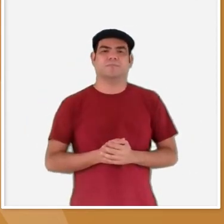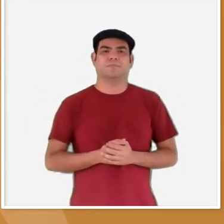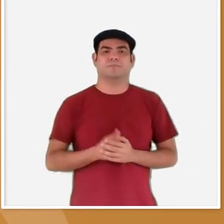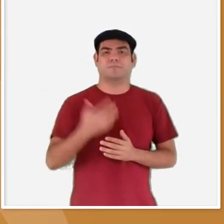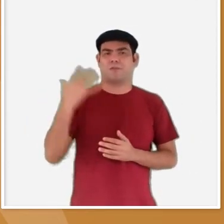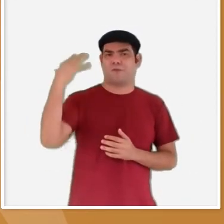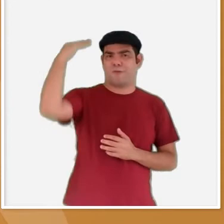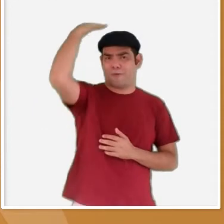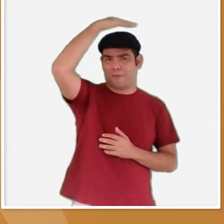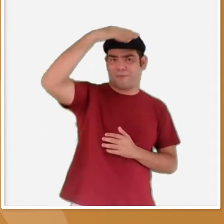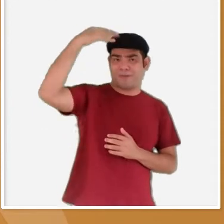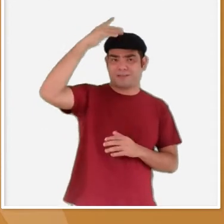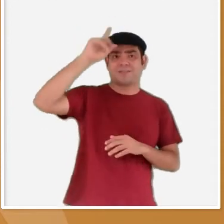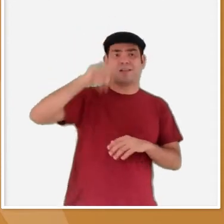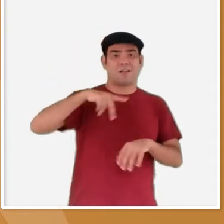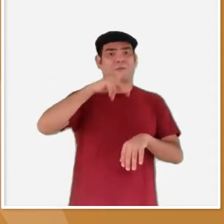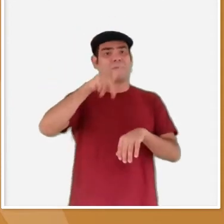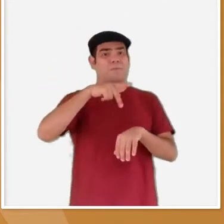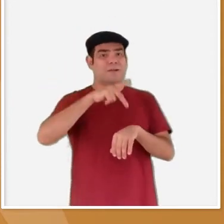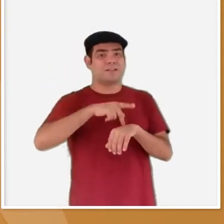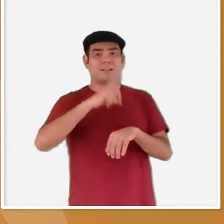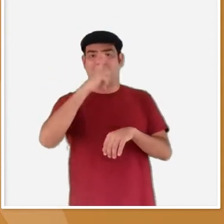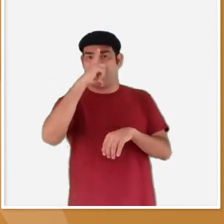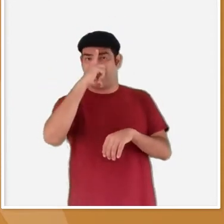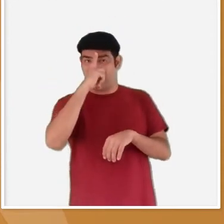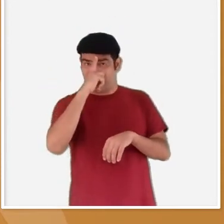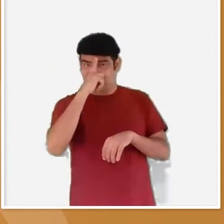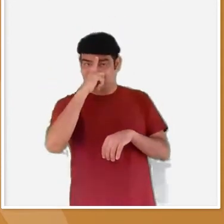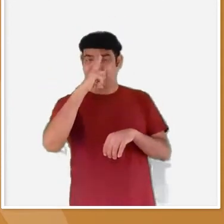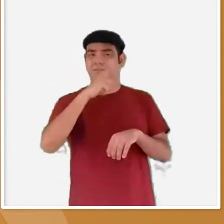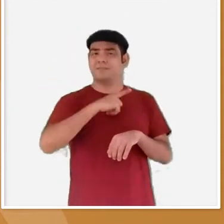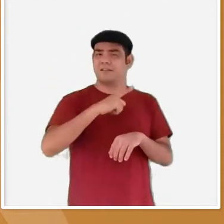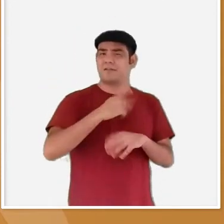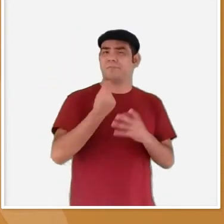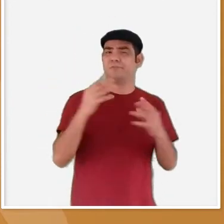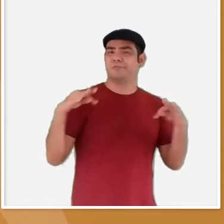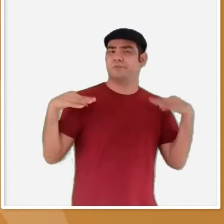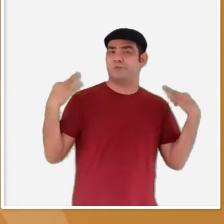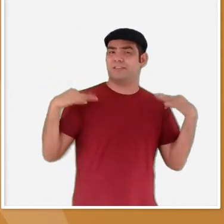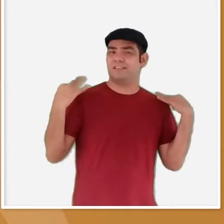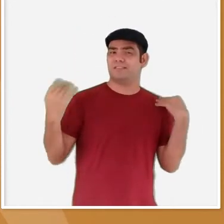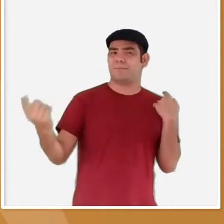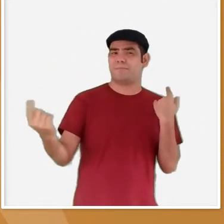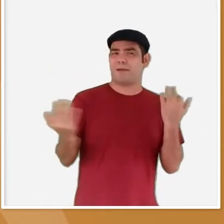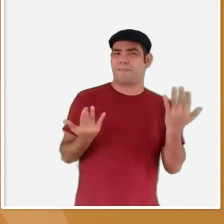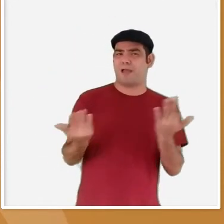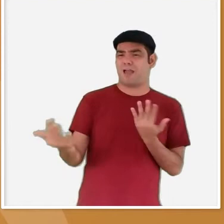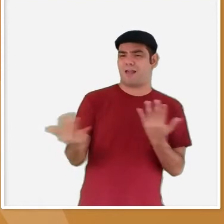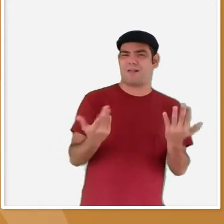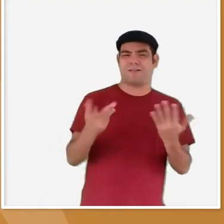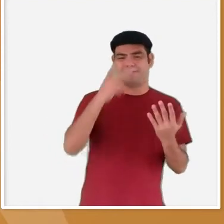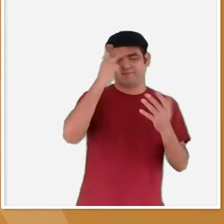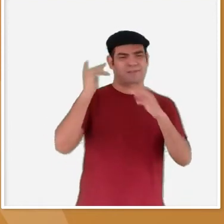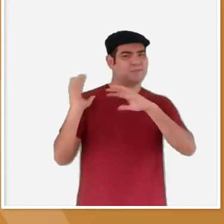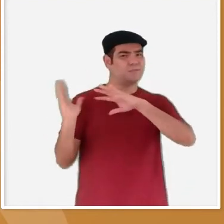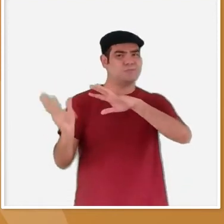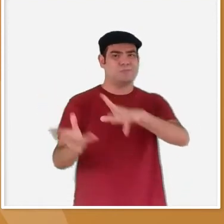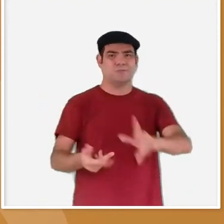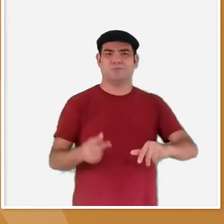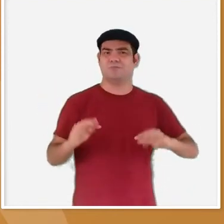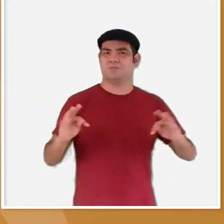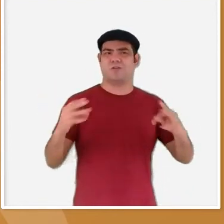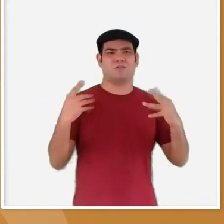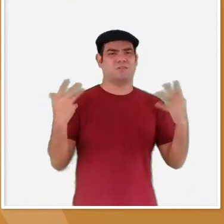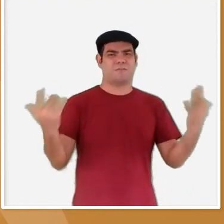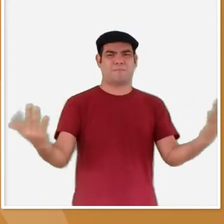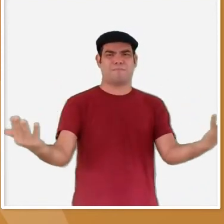país latino-americano que recebe muitos turistas, tá? Gente do mundo todo também vai até o